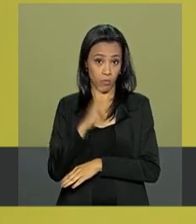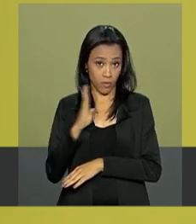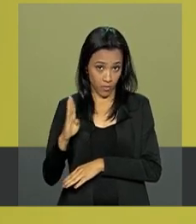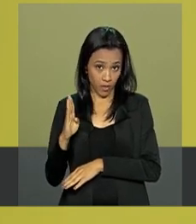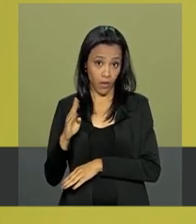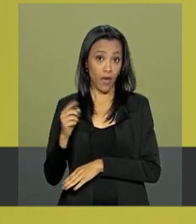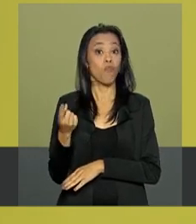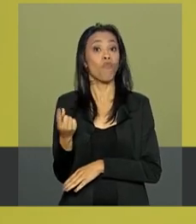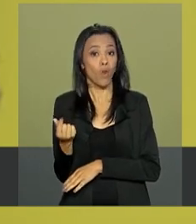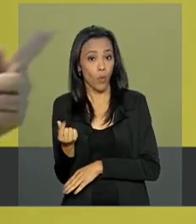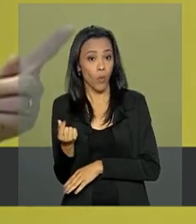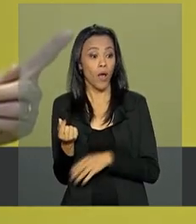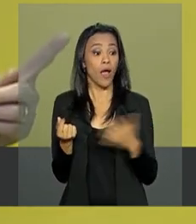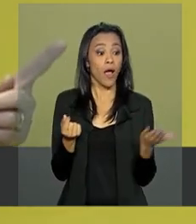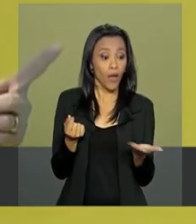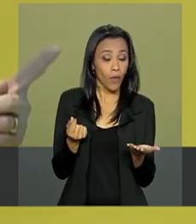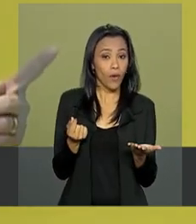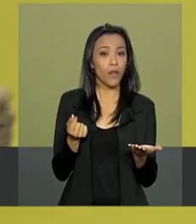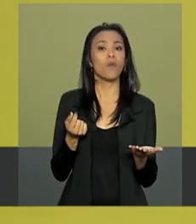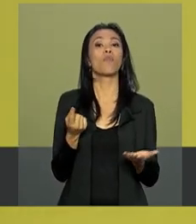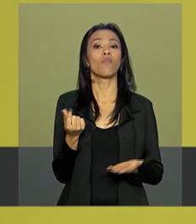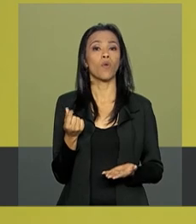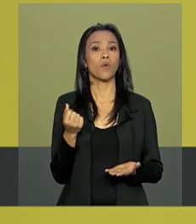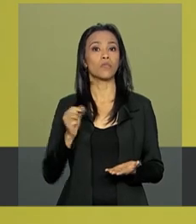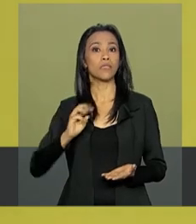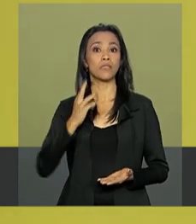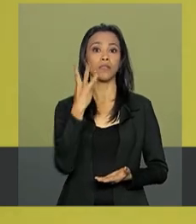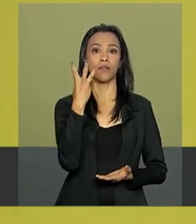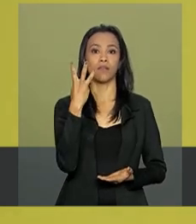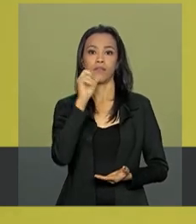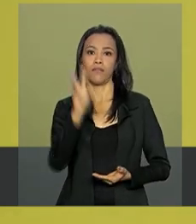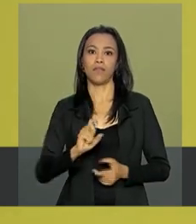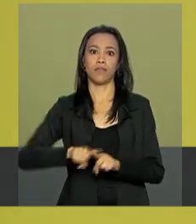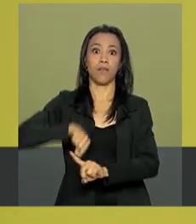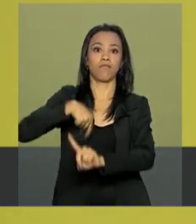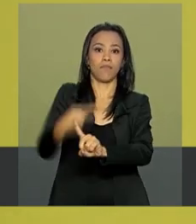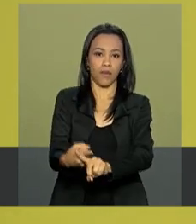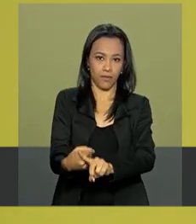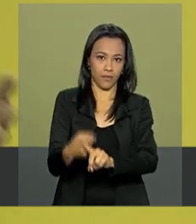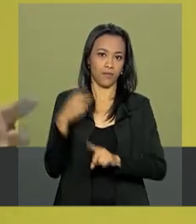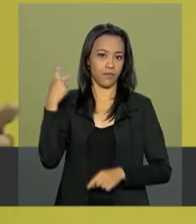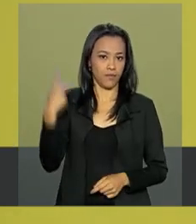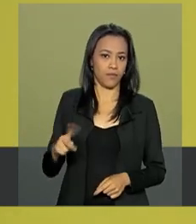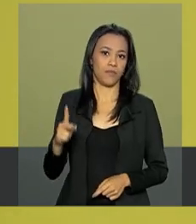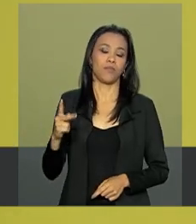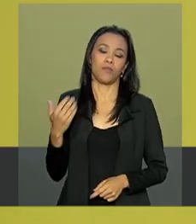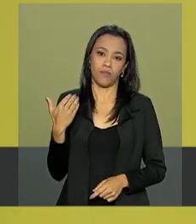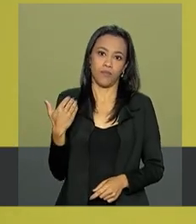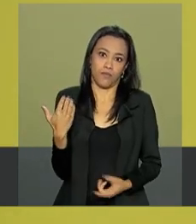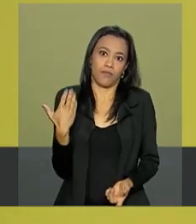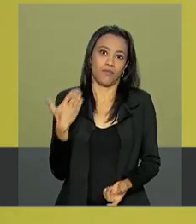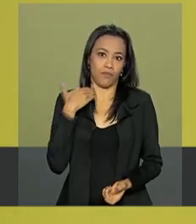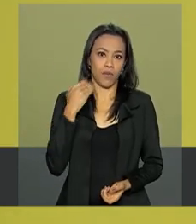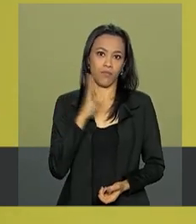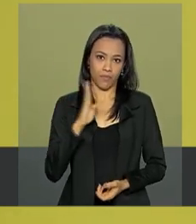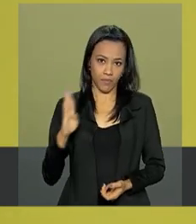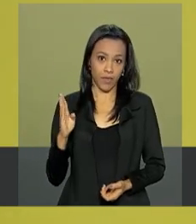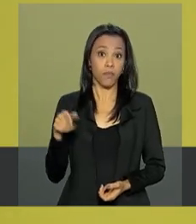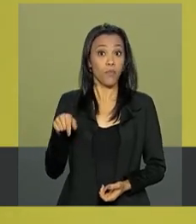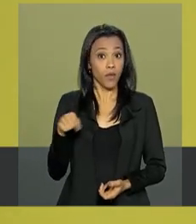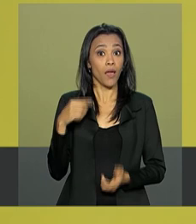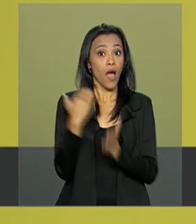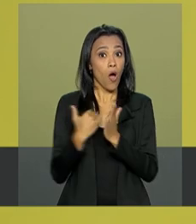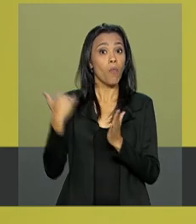dois anos depois, vale 3 vezes mais. O que significa que o patrimônio público aumentou